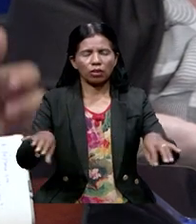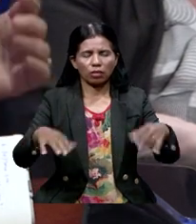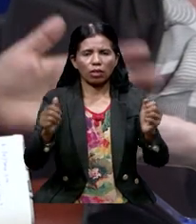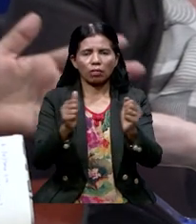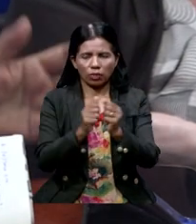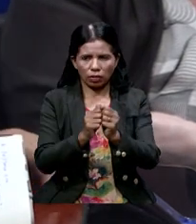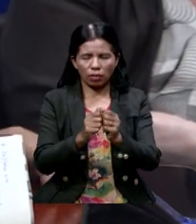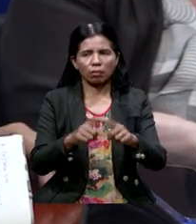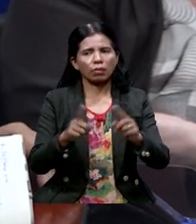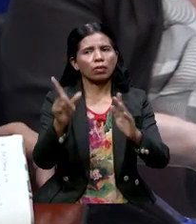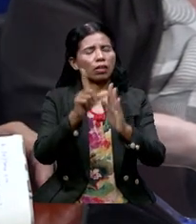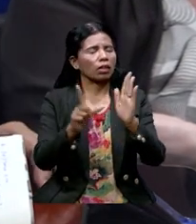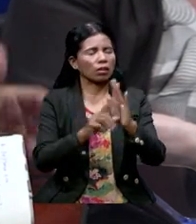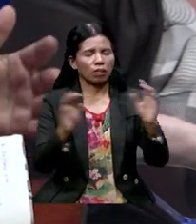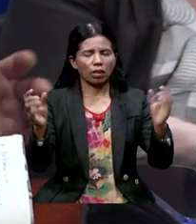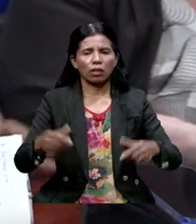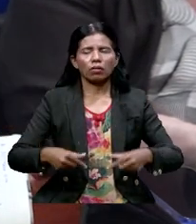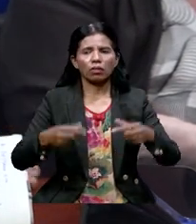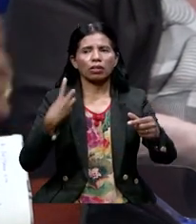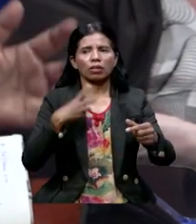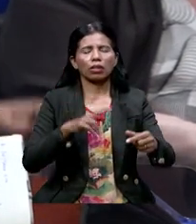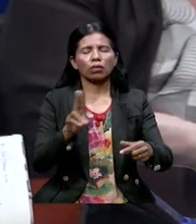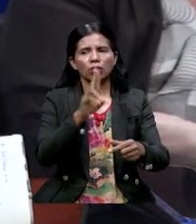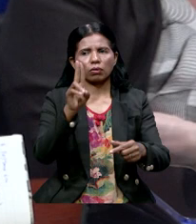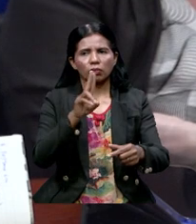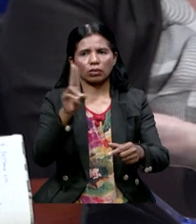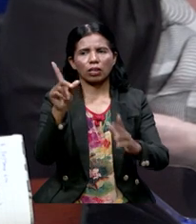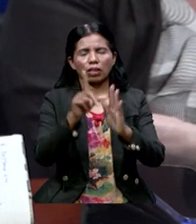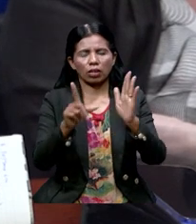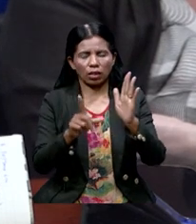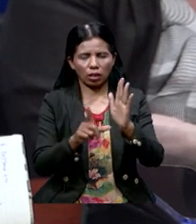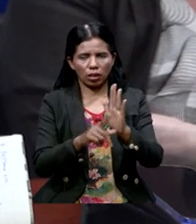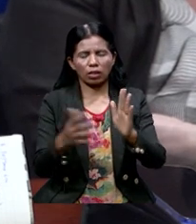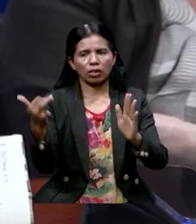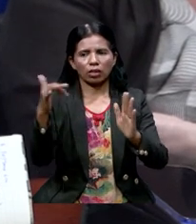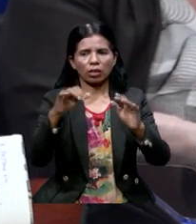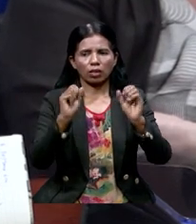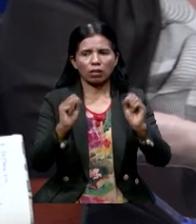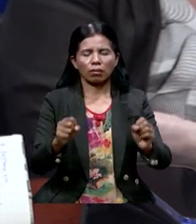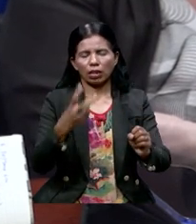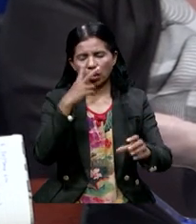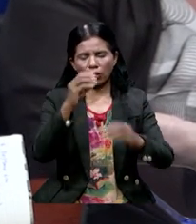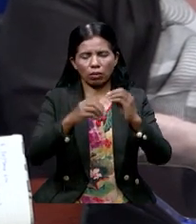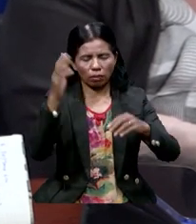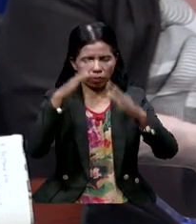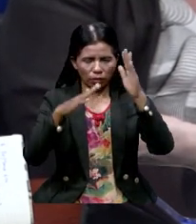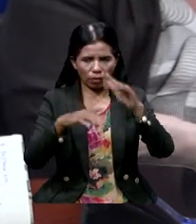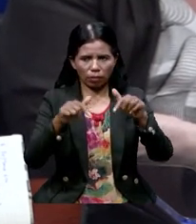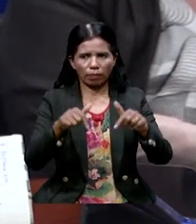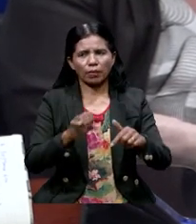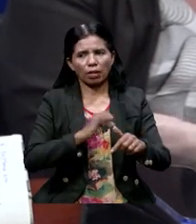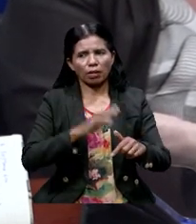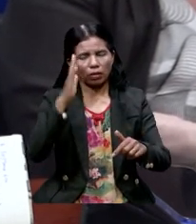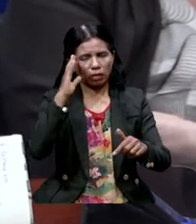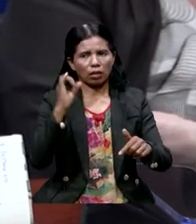be lema la fodalan ita tem que aplicar, ita tem que utilizar a base legal, ser né, para bele resolver o problema. Ano ainda